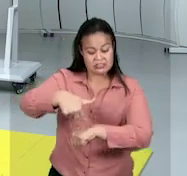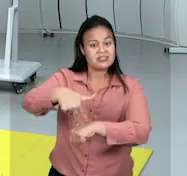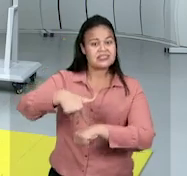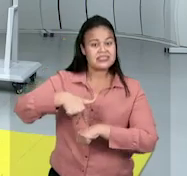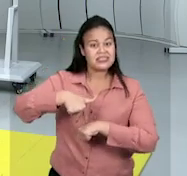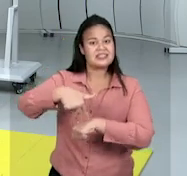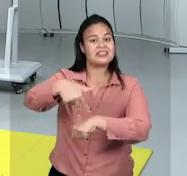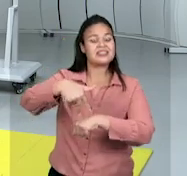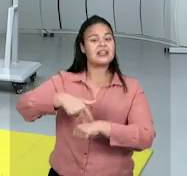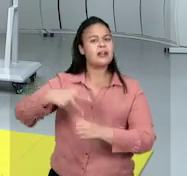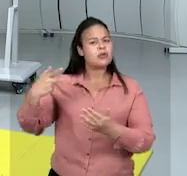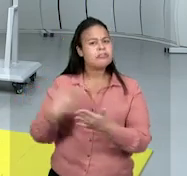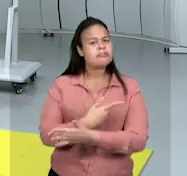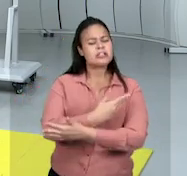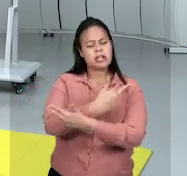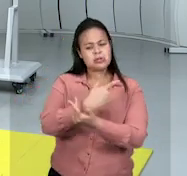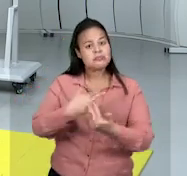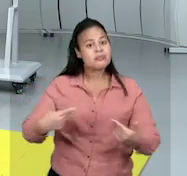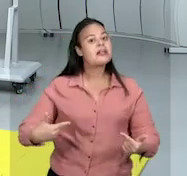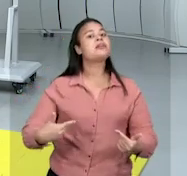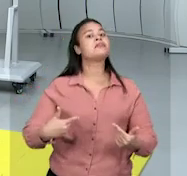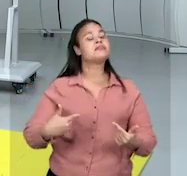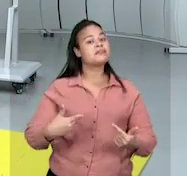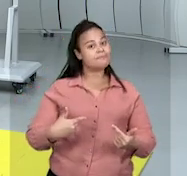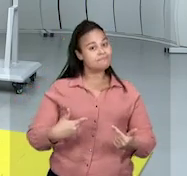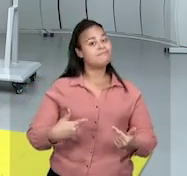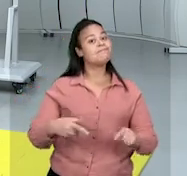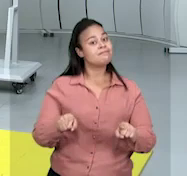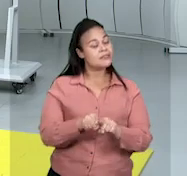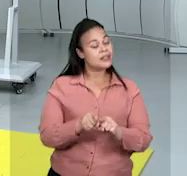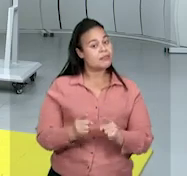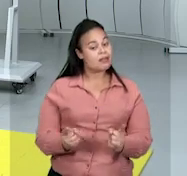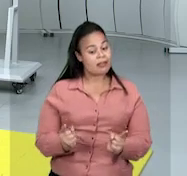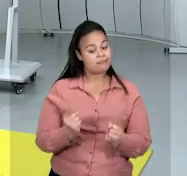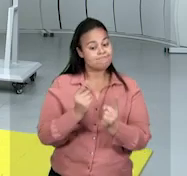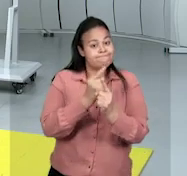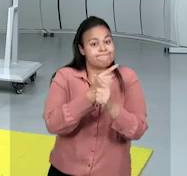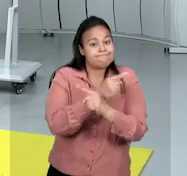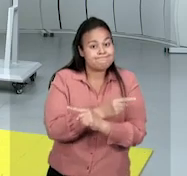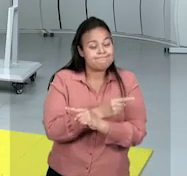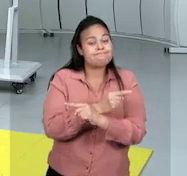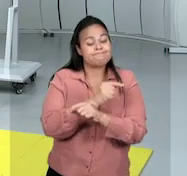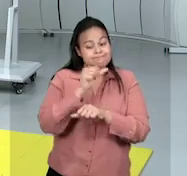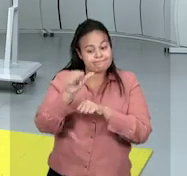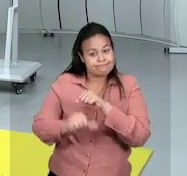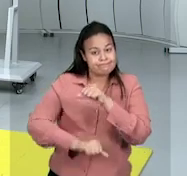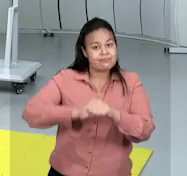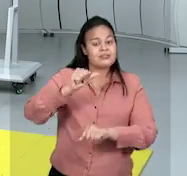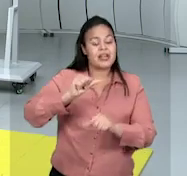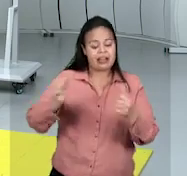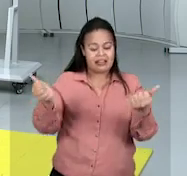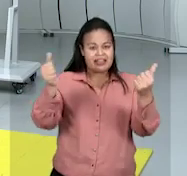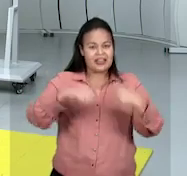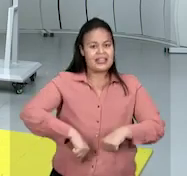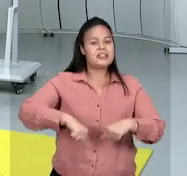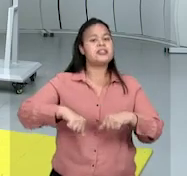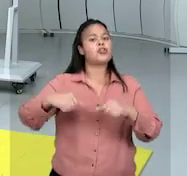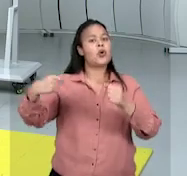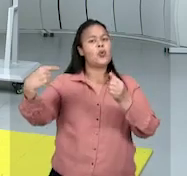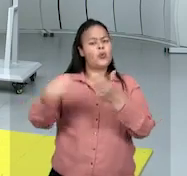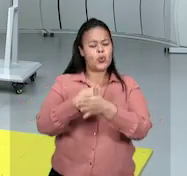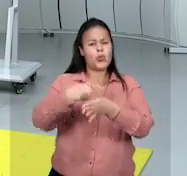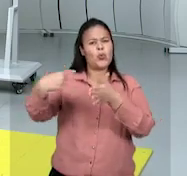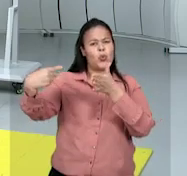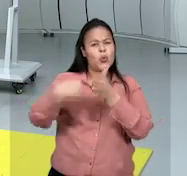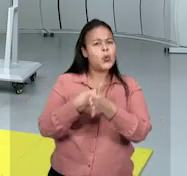tantos fatos acontecendo que vão justamente reverter nesta grande crise, neste grande questionamento